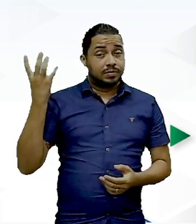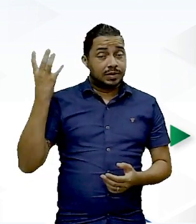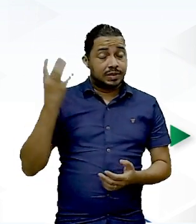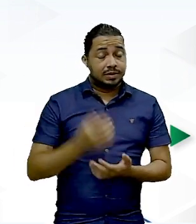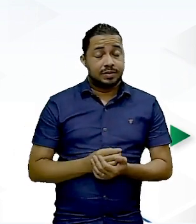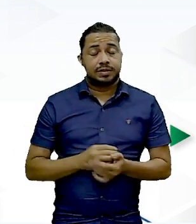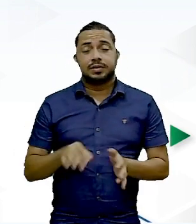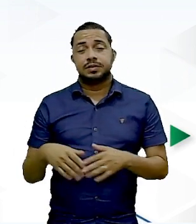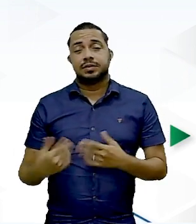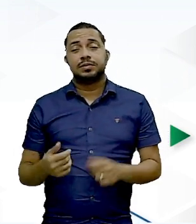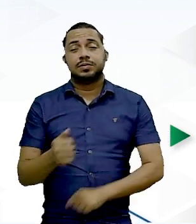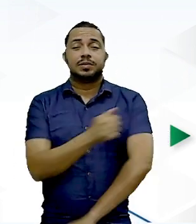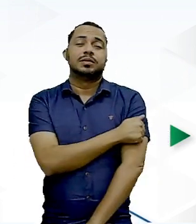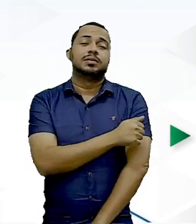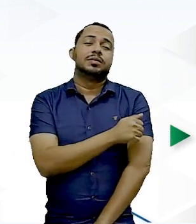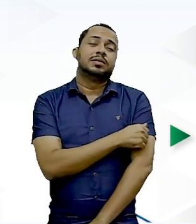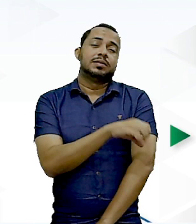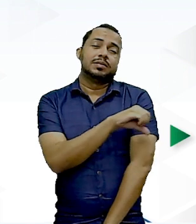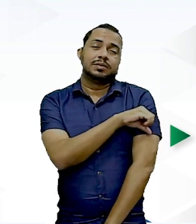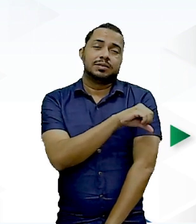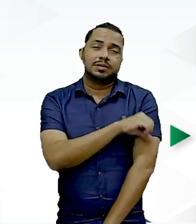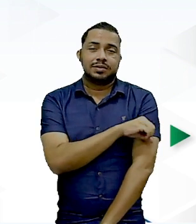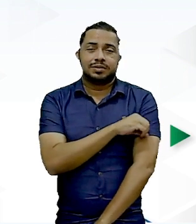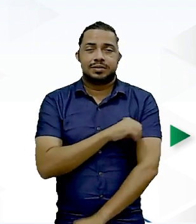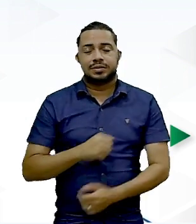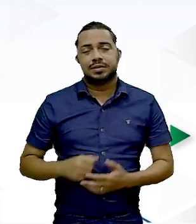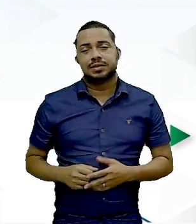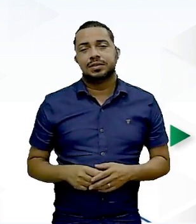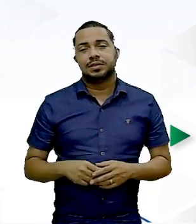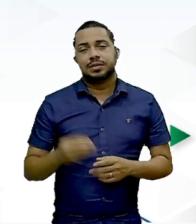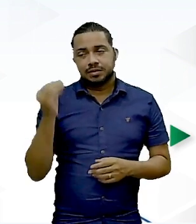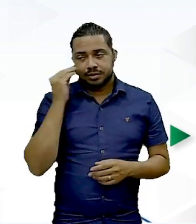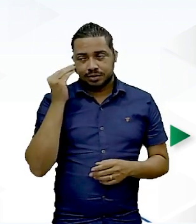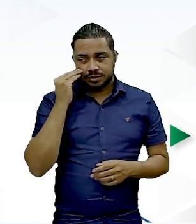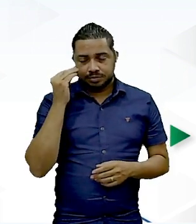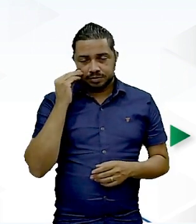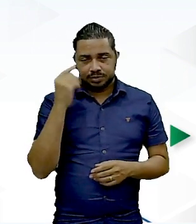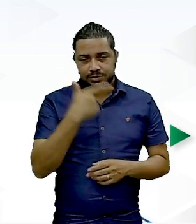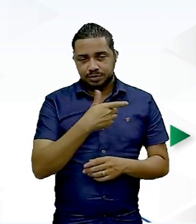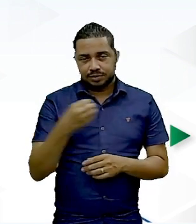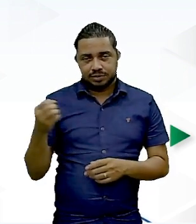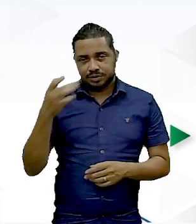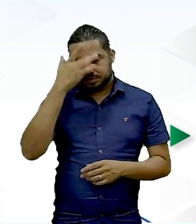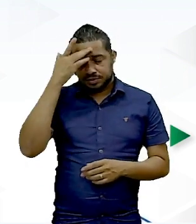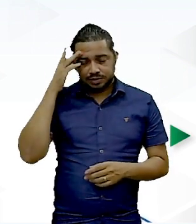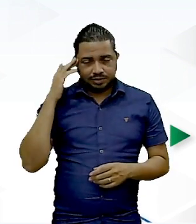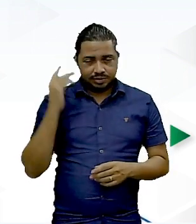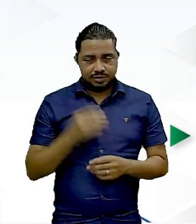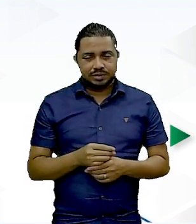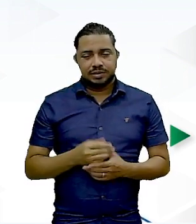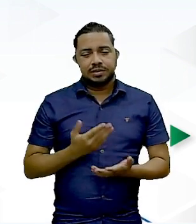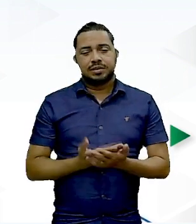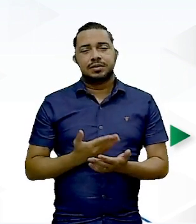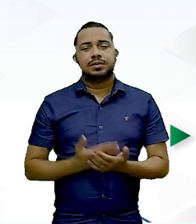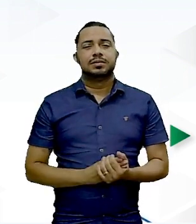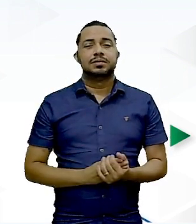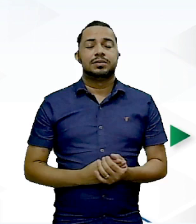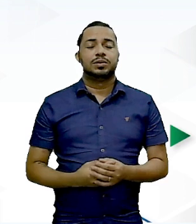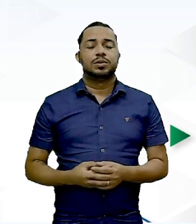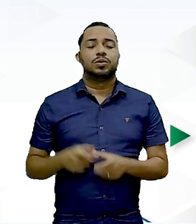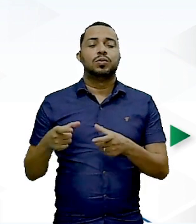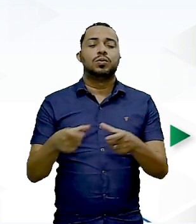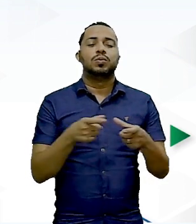Os alunos do 9º ano fizeram uma estimativa para 200 pessoas com base no estudo abaixo. Localize